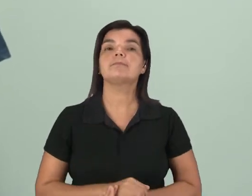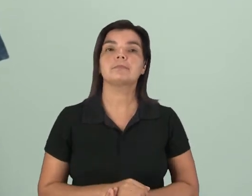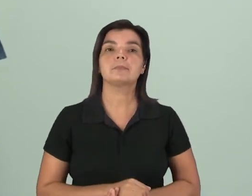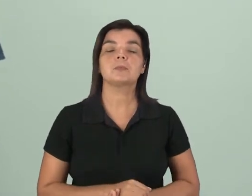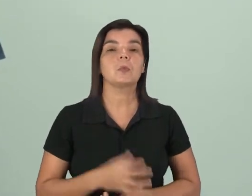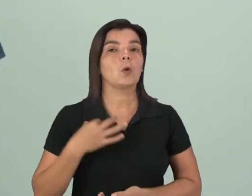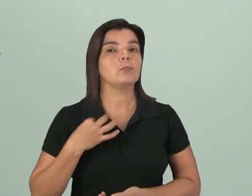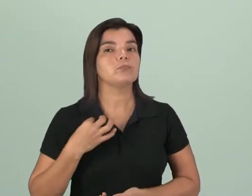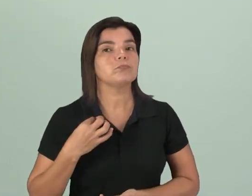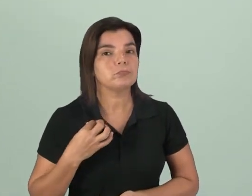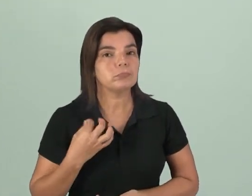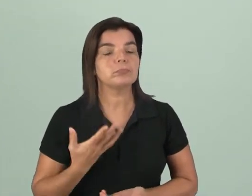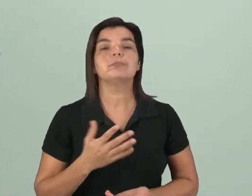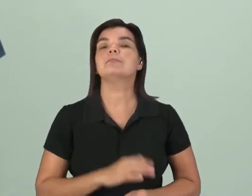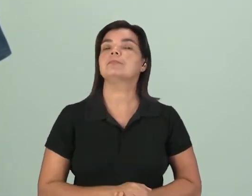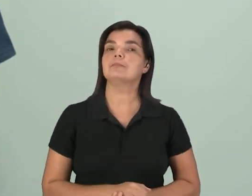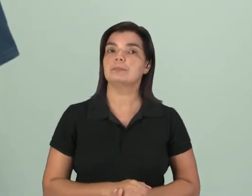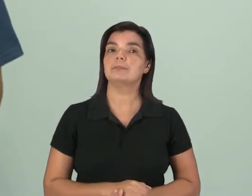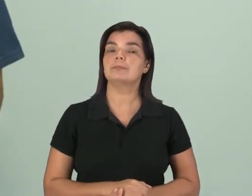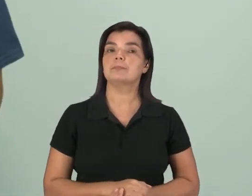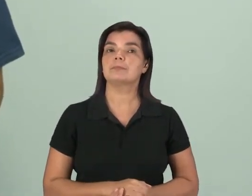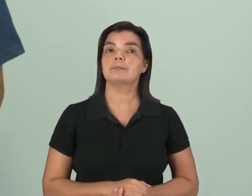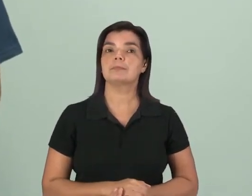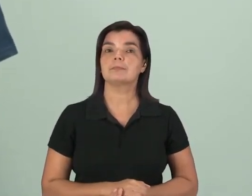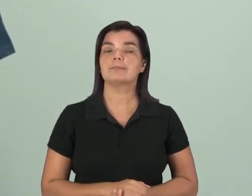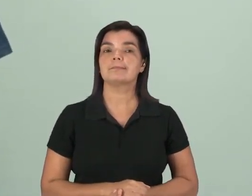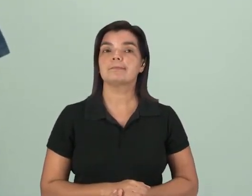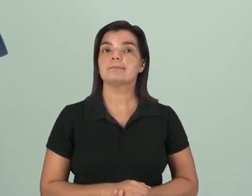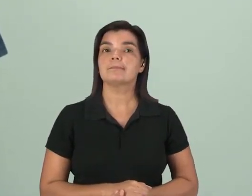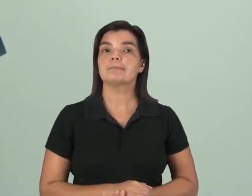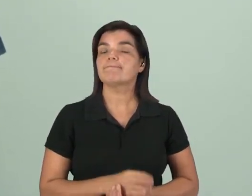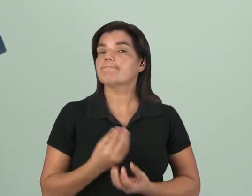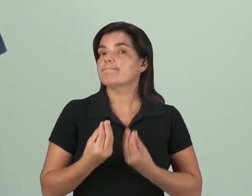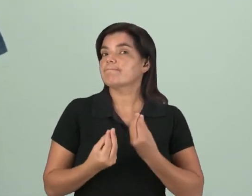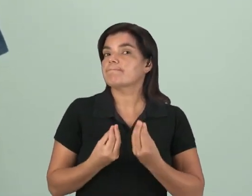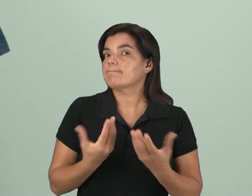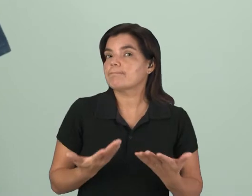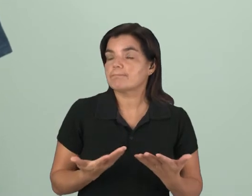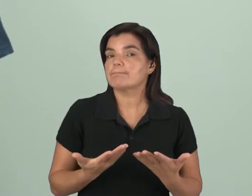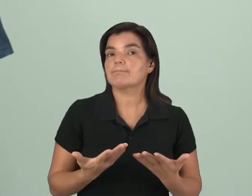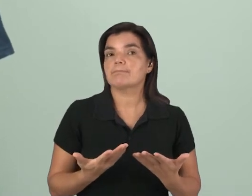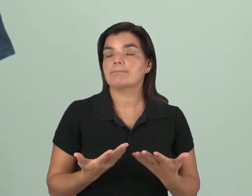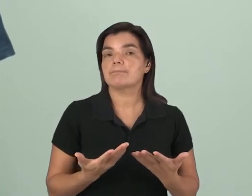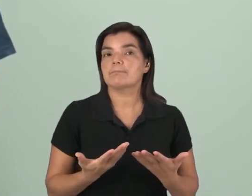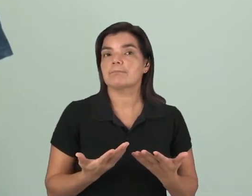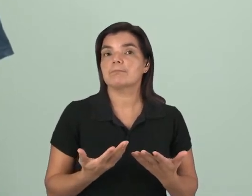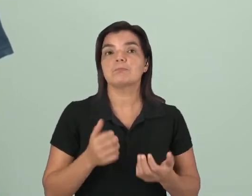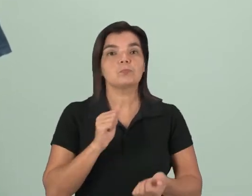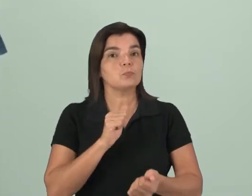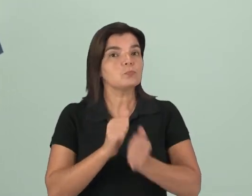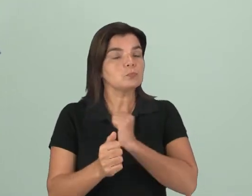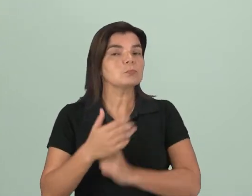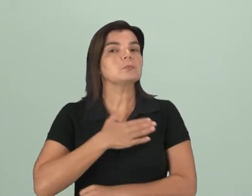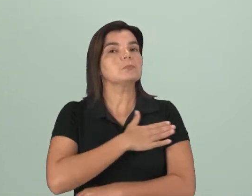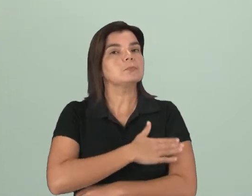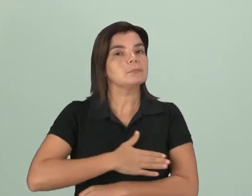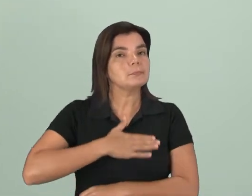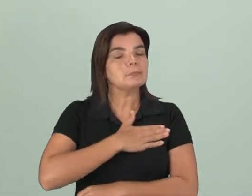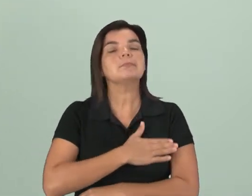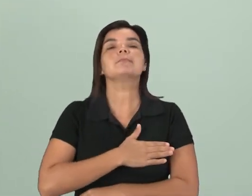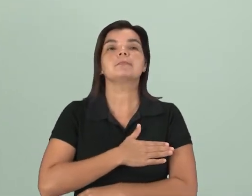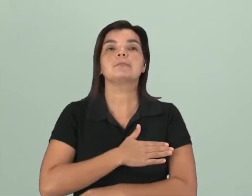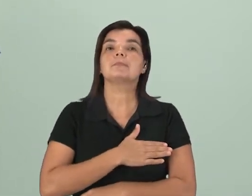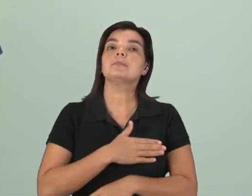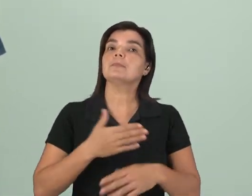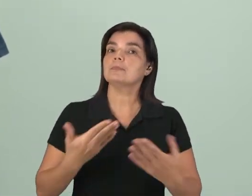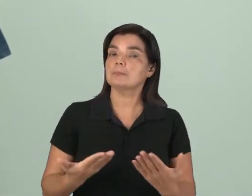forma voluntária, elas vão de forma como se fosse de esporte de prazer, de